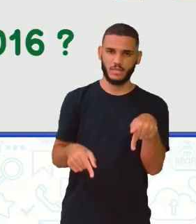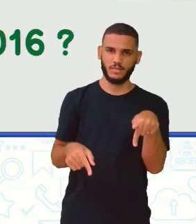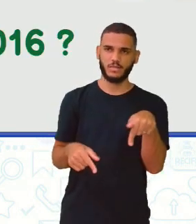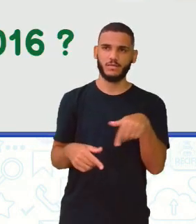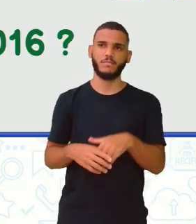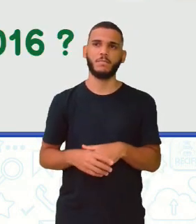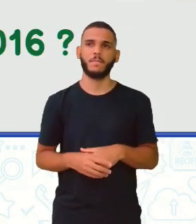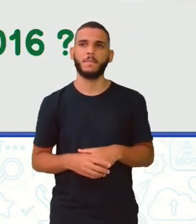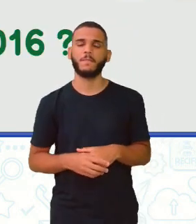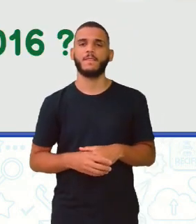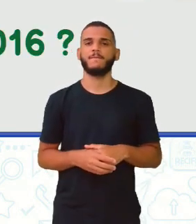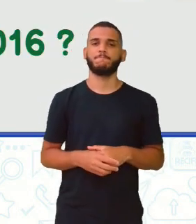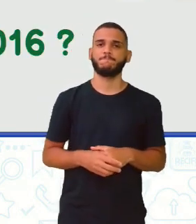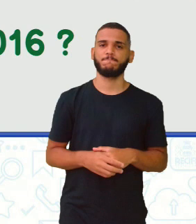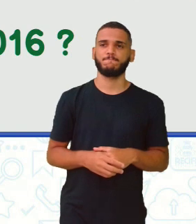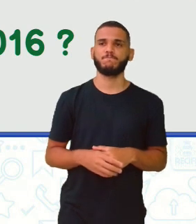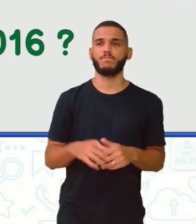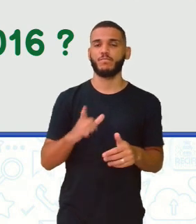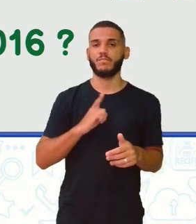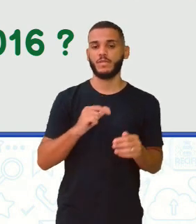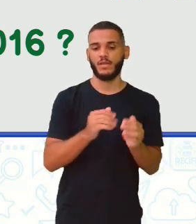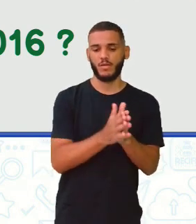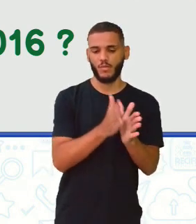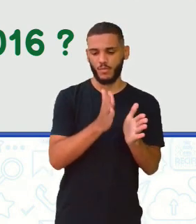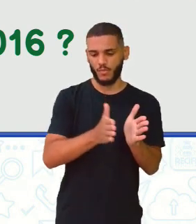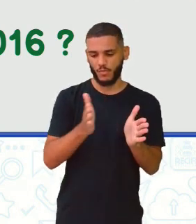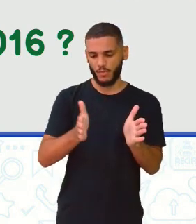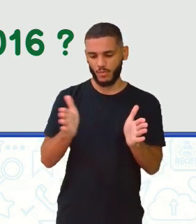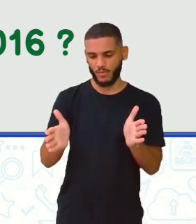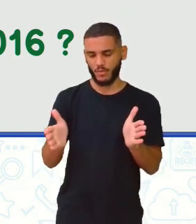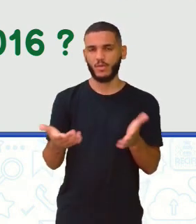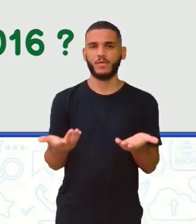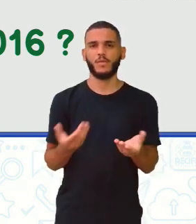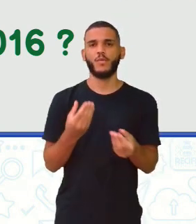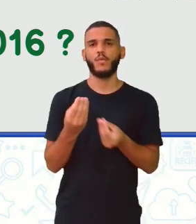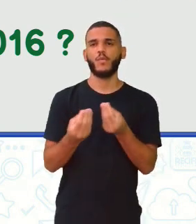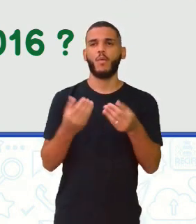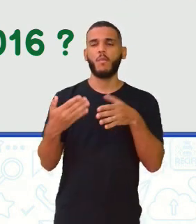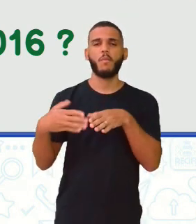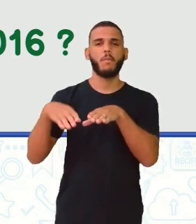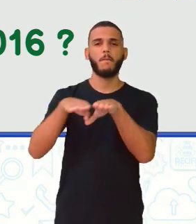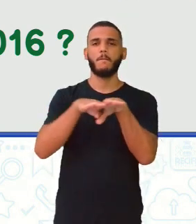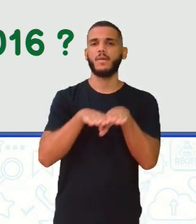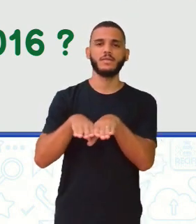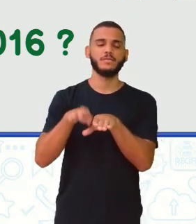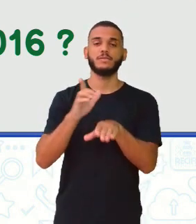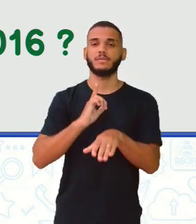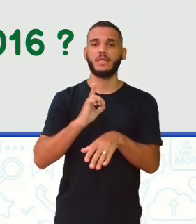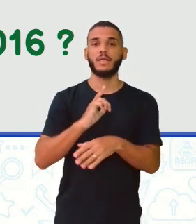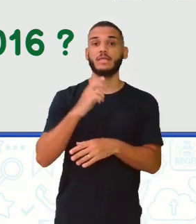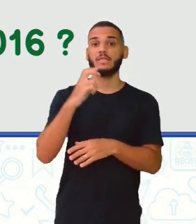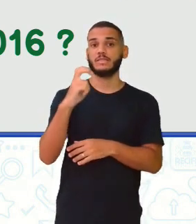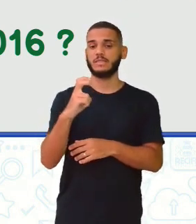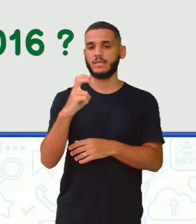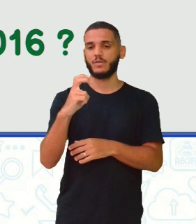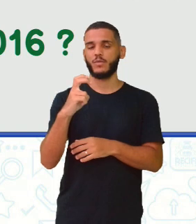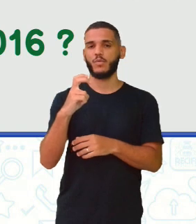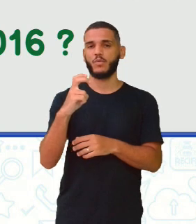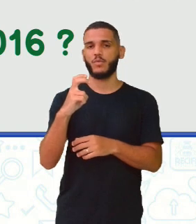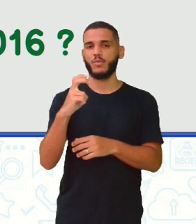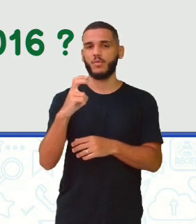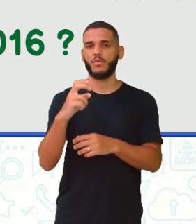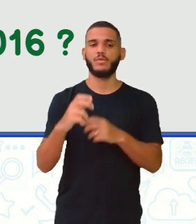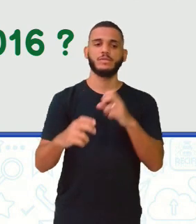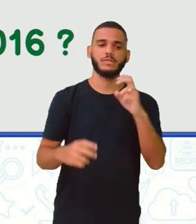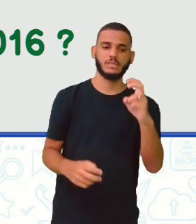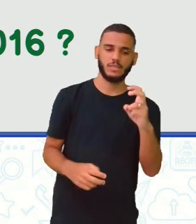Feito isso, o que é que eu tenho? Minha sequência. Aonde está o padrão? De 5 em 5. Esse é o